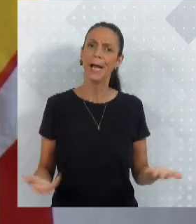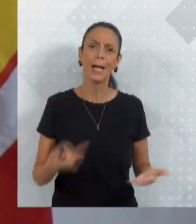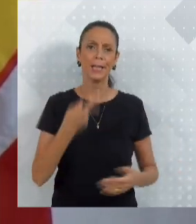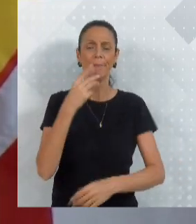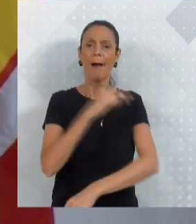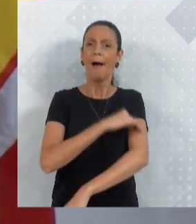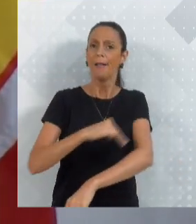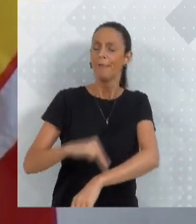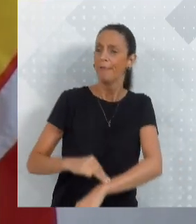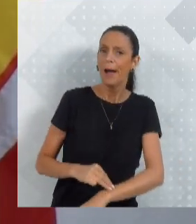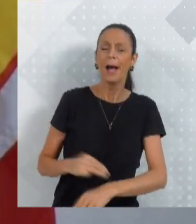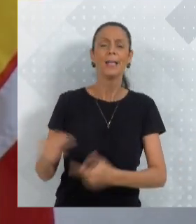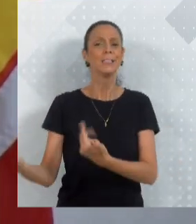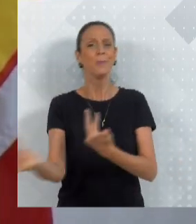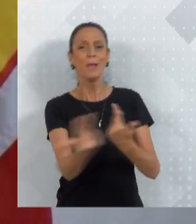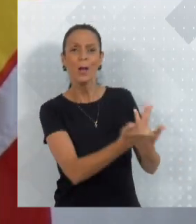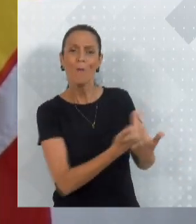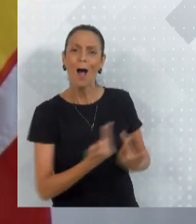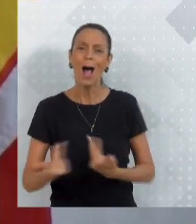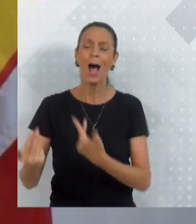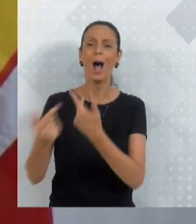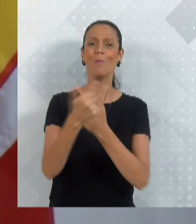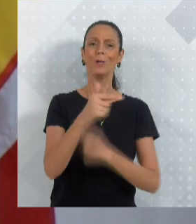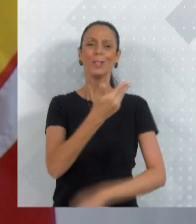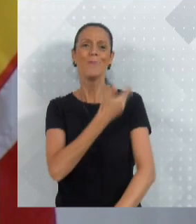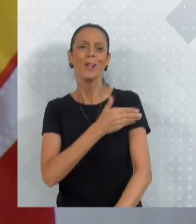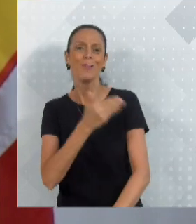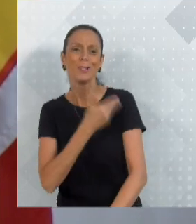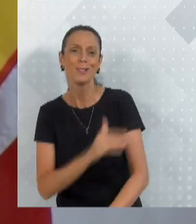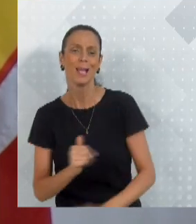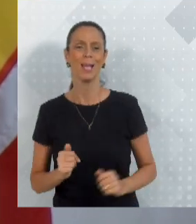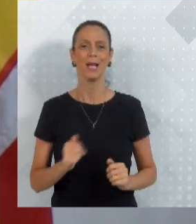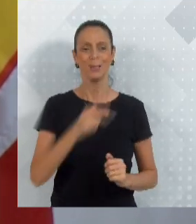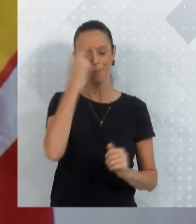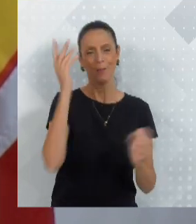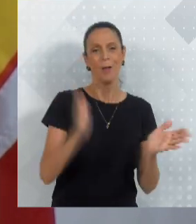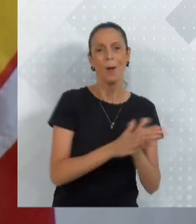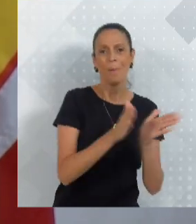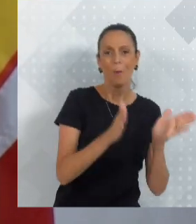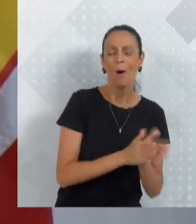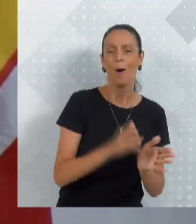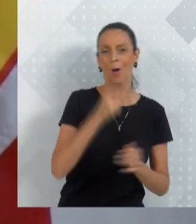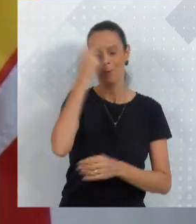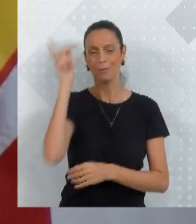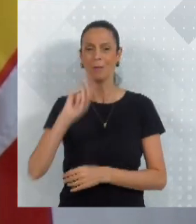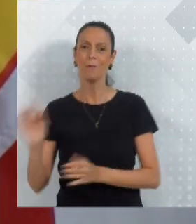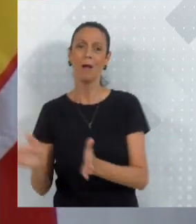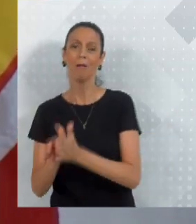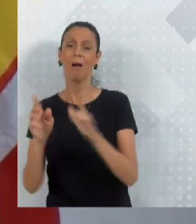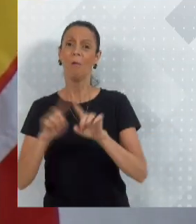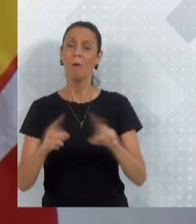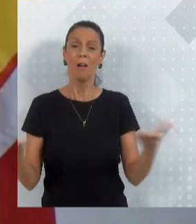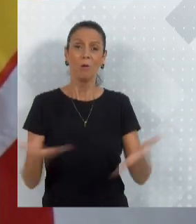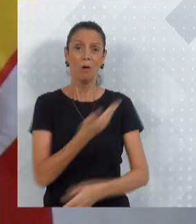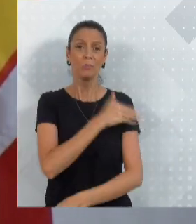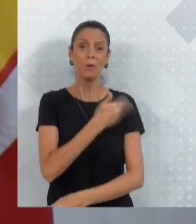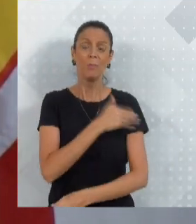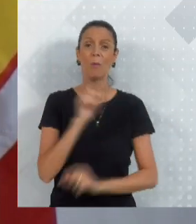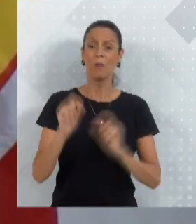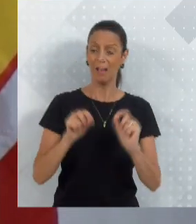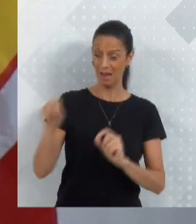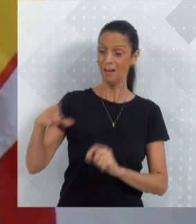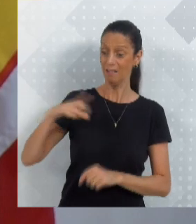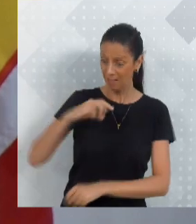uniformes do vereador Gilson são iguais, para não discriminar, né, quem é mais carente de quem não é, mas agora a discriminação é que uns têm uniforme e outros não